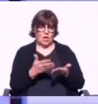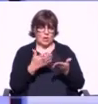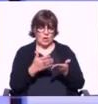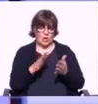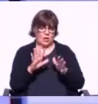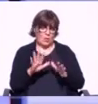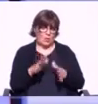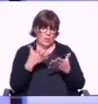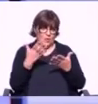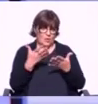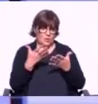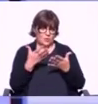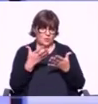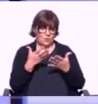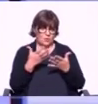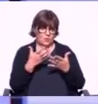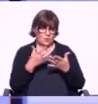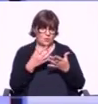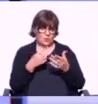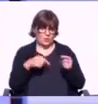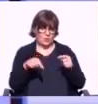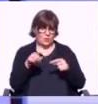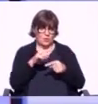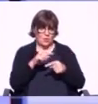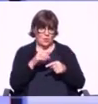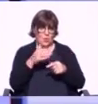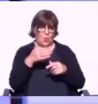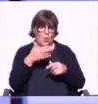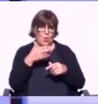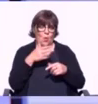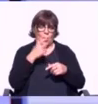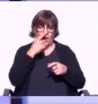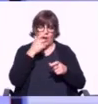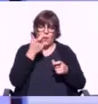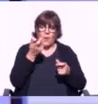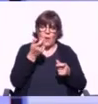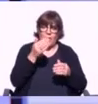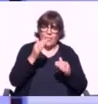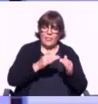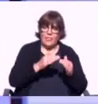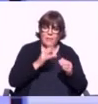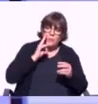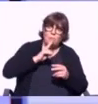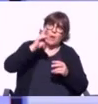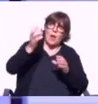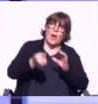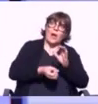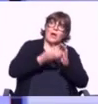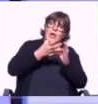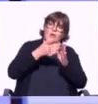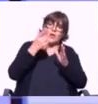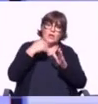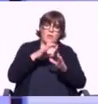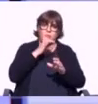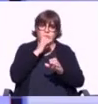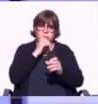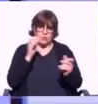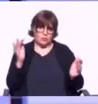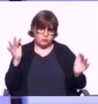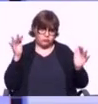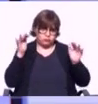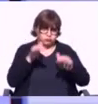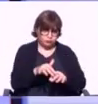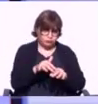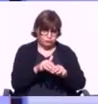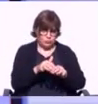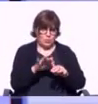quando a criatura se virou contra o criador, é que parece que houve uma atuação policial, porque efetivamente aquilo